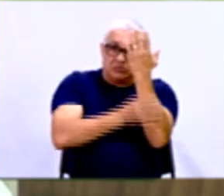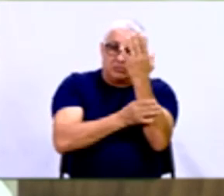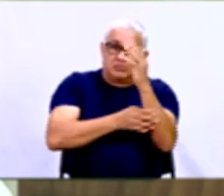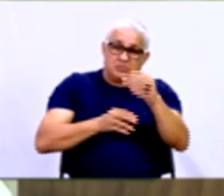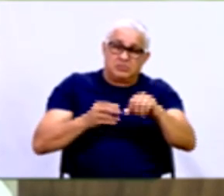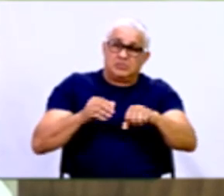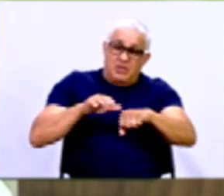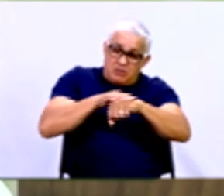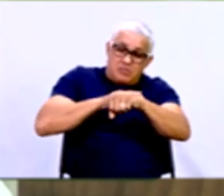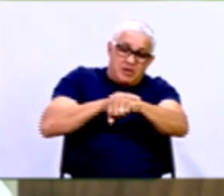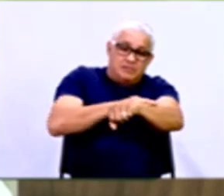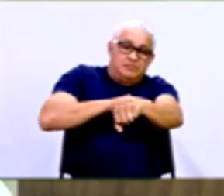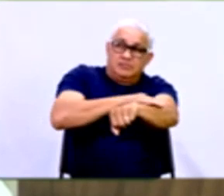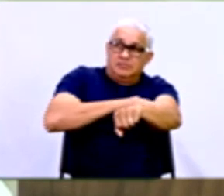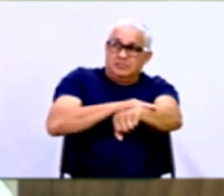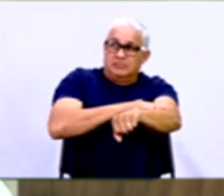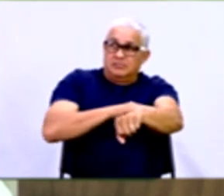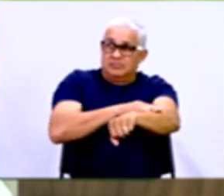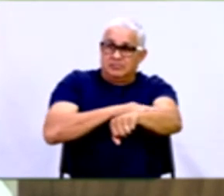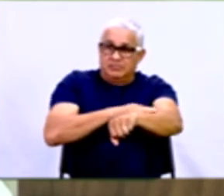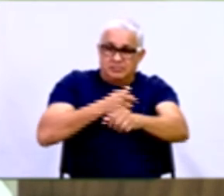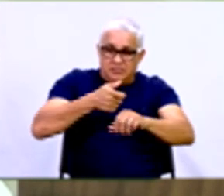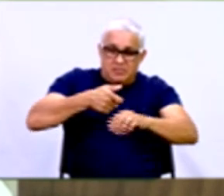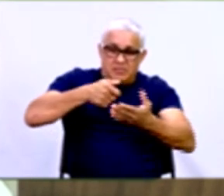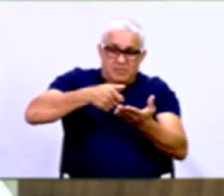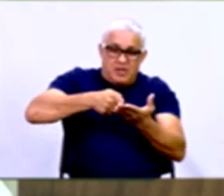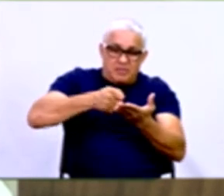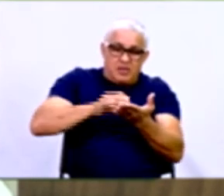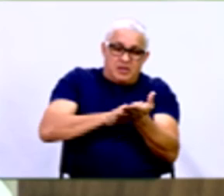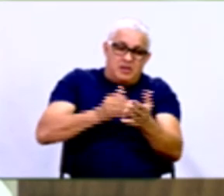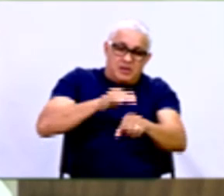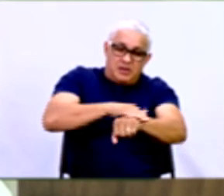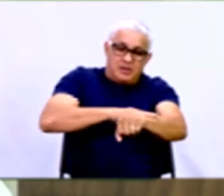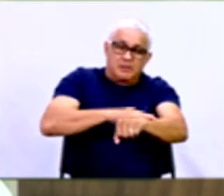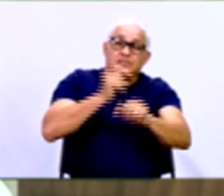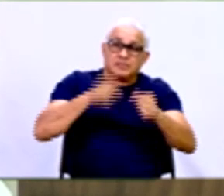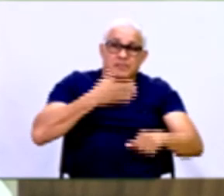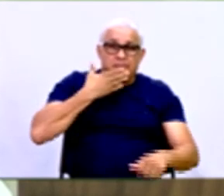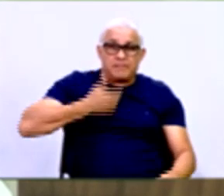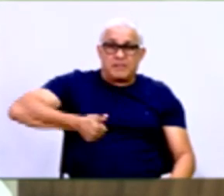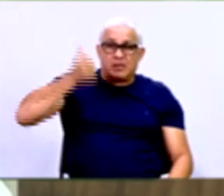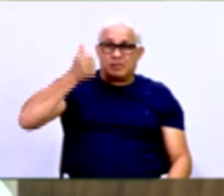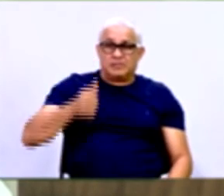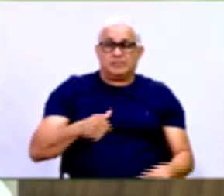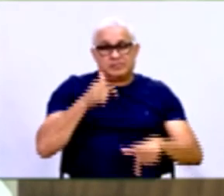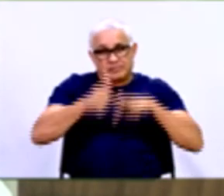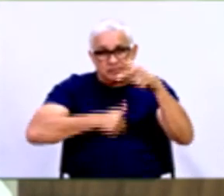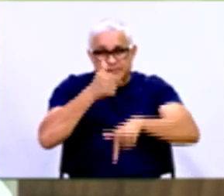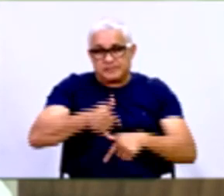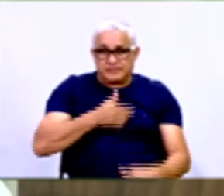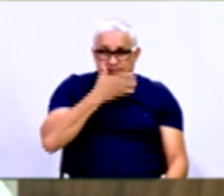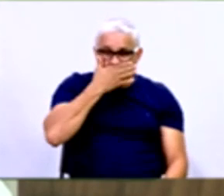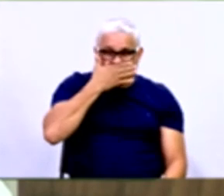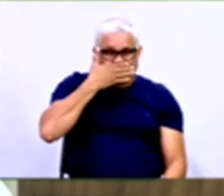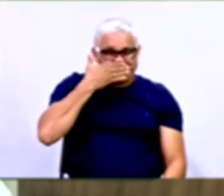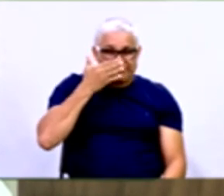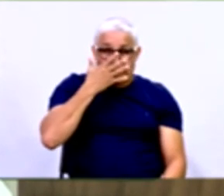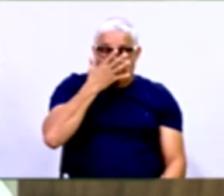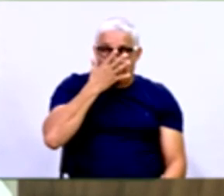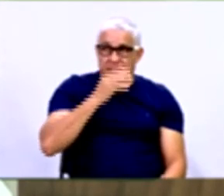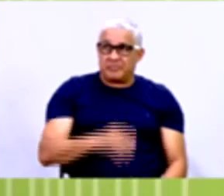uma luva, eles utilizam um creme que vai possibilitar o melhor, que eles desenvolvam melhor suas